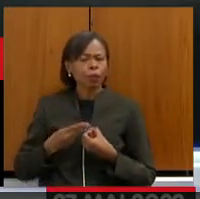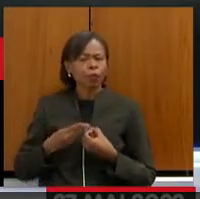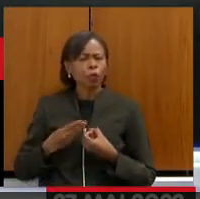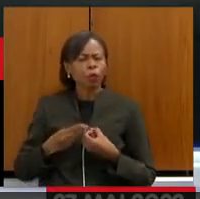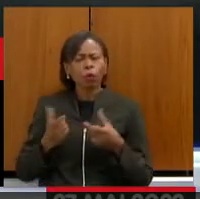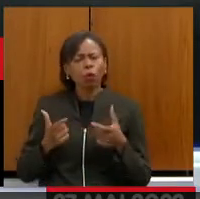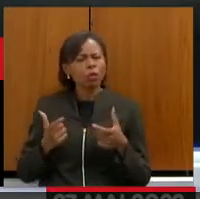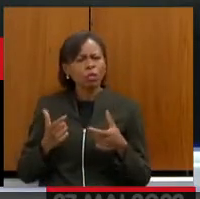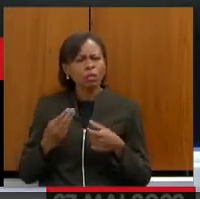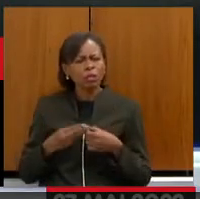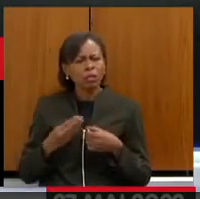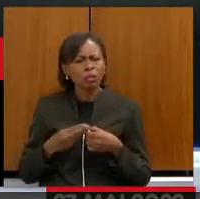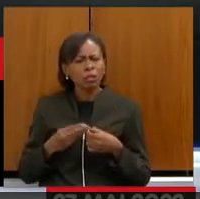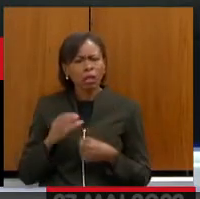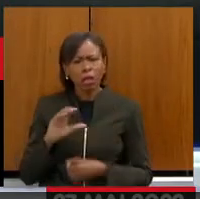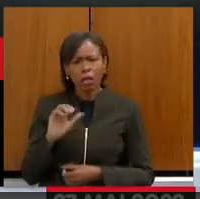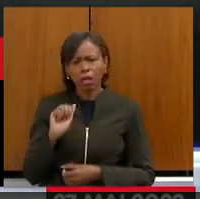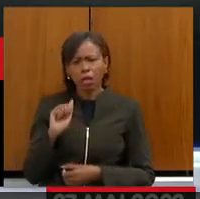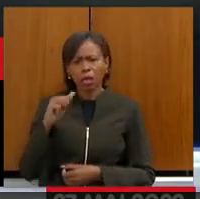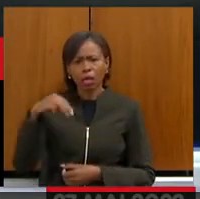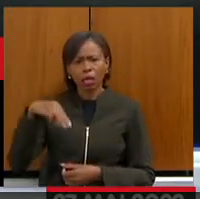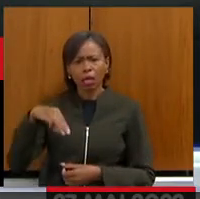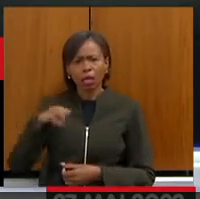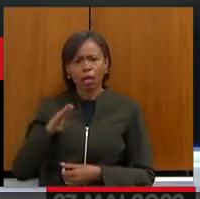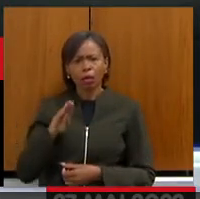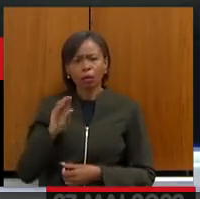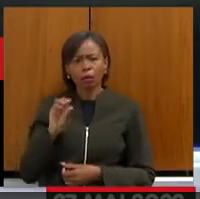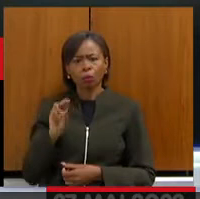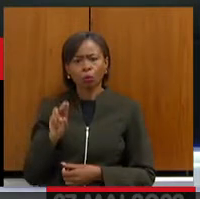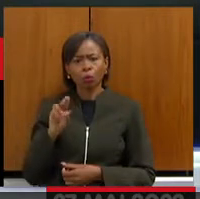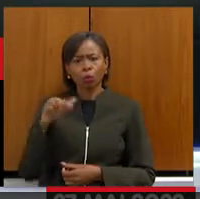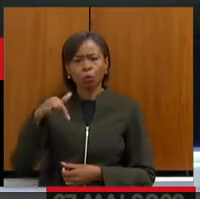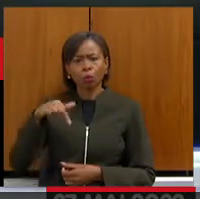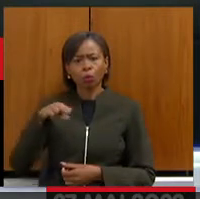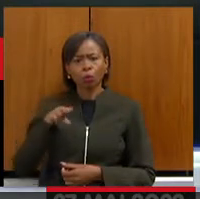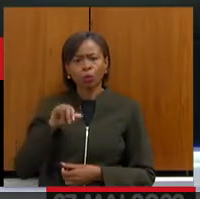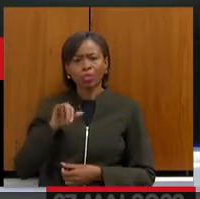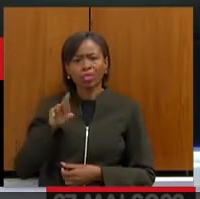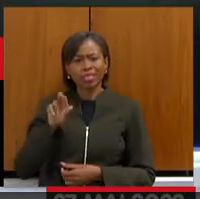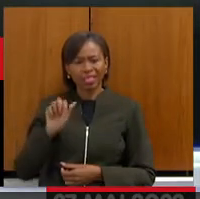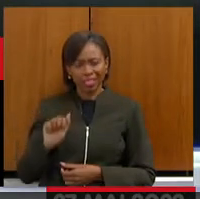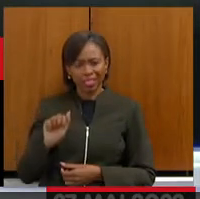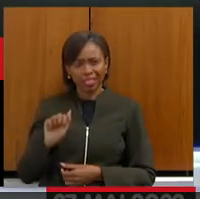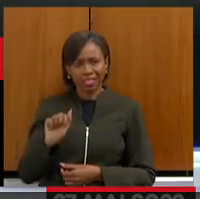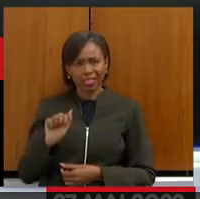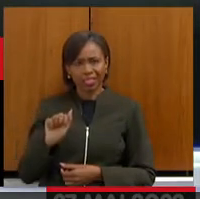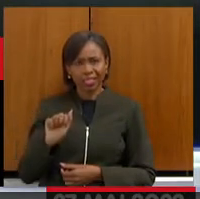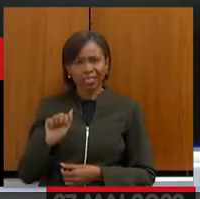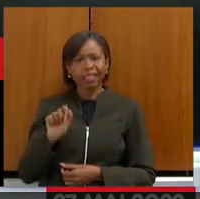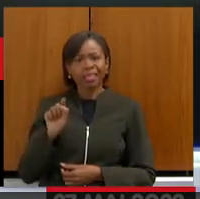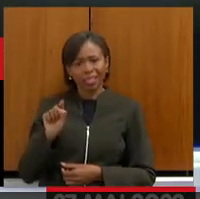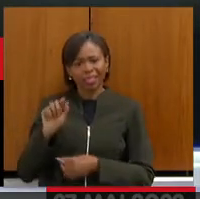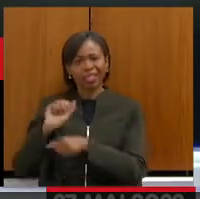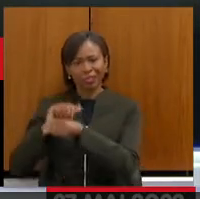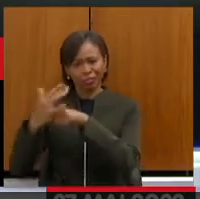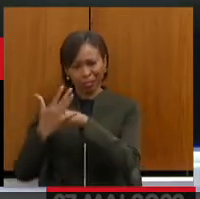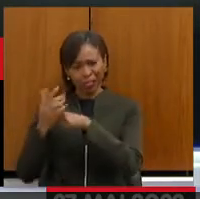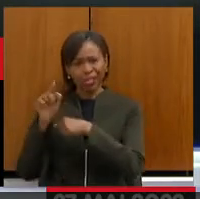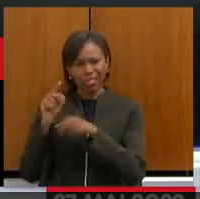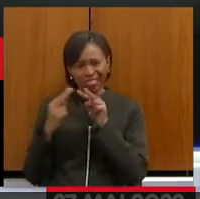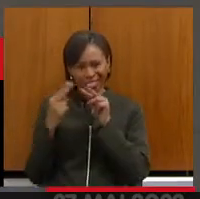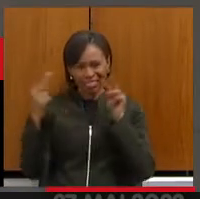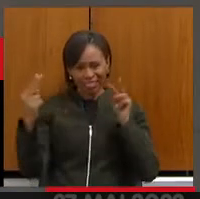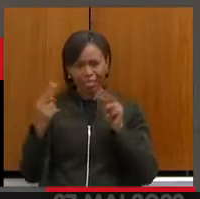Fala seu município esqueci agora Cambuquira subir né quem está aqui conosco em função de contaminação do convite